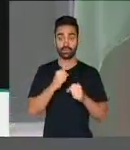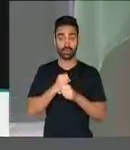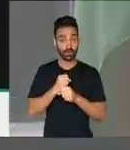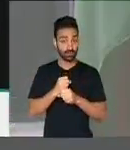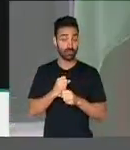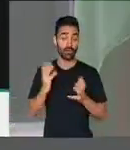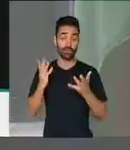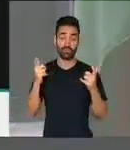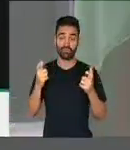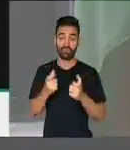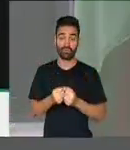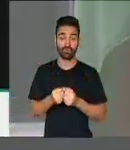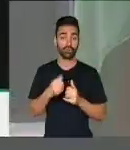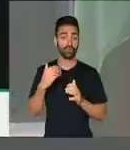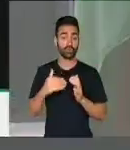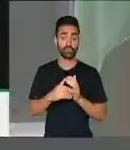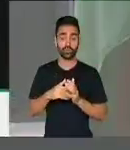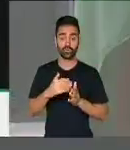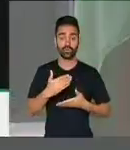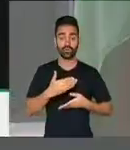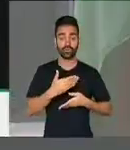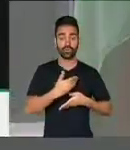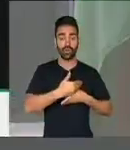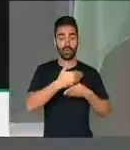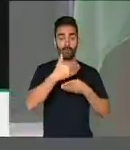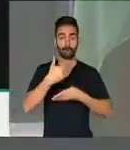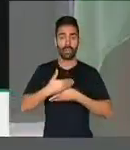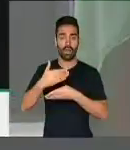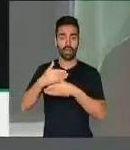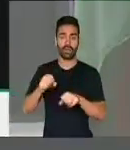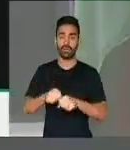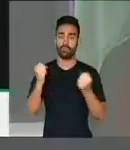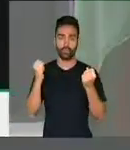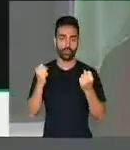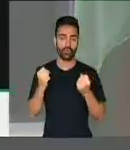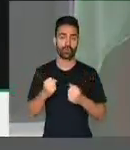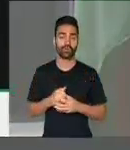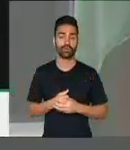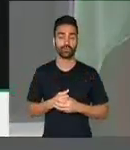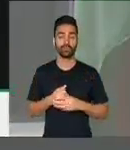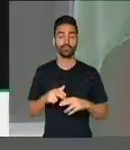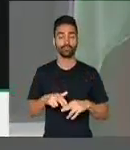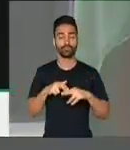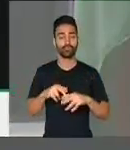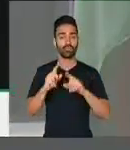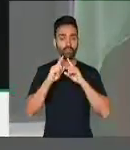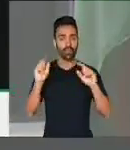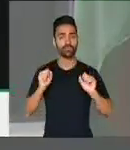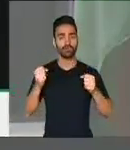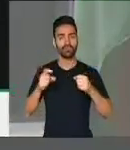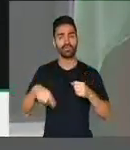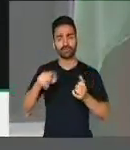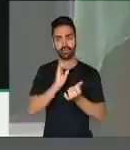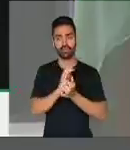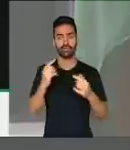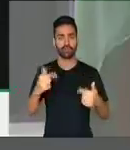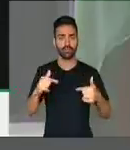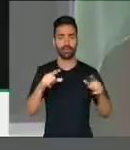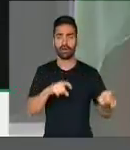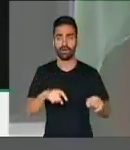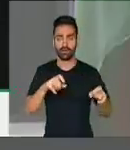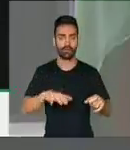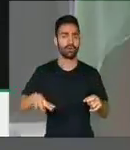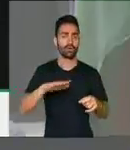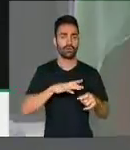quebrando as placas do canal. E eu quero fazer aqui um protesto em defesa dos trabalhadores, dos